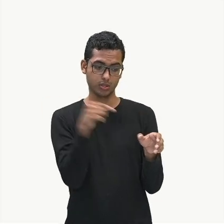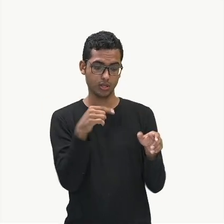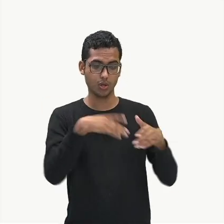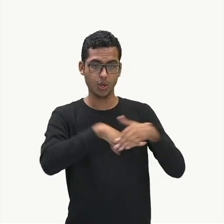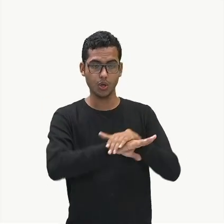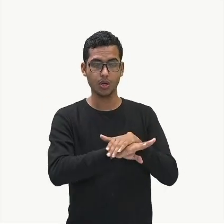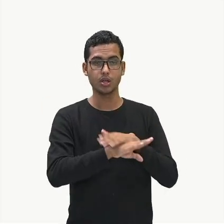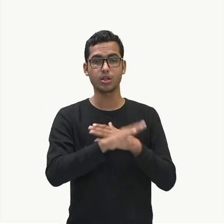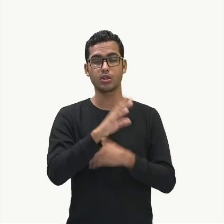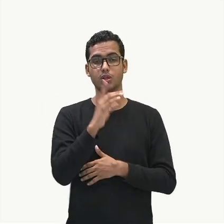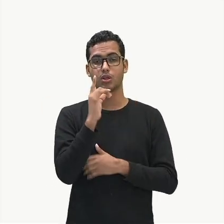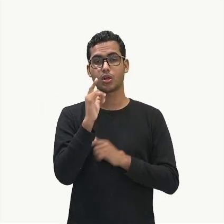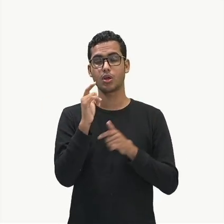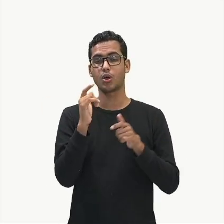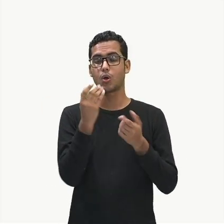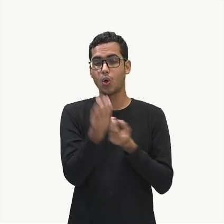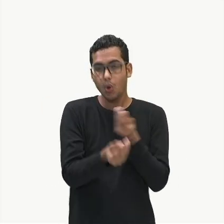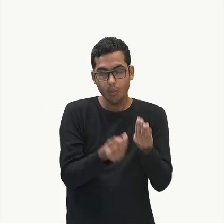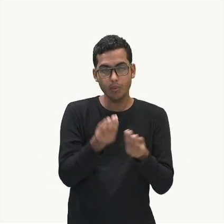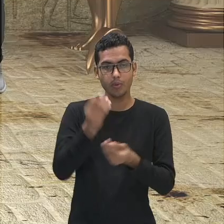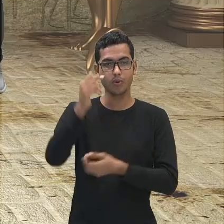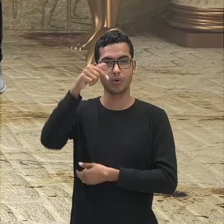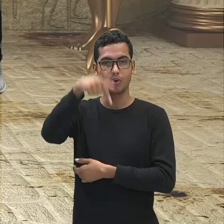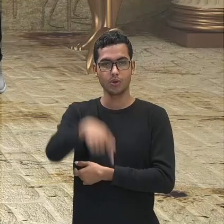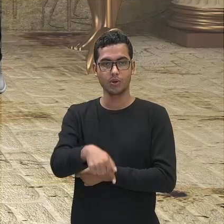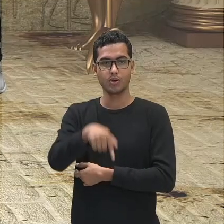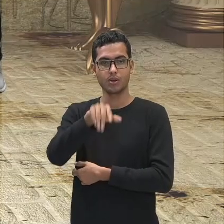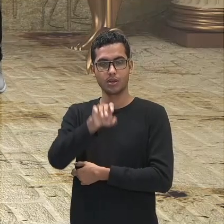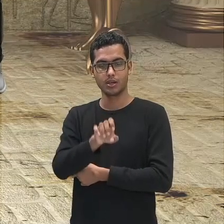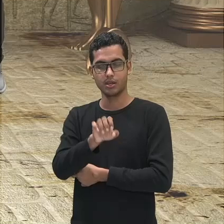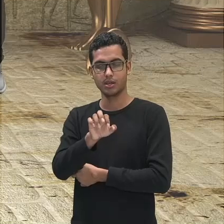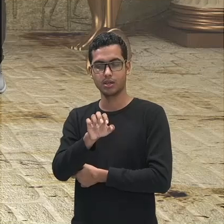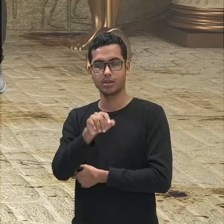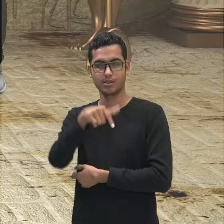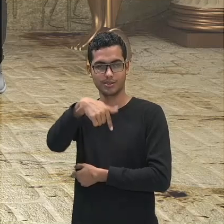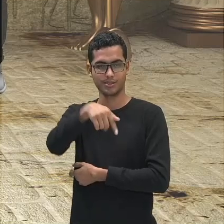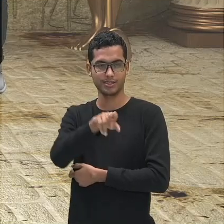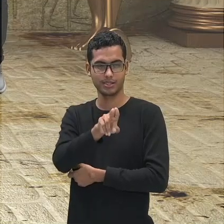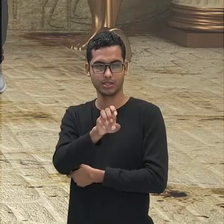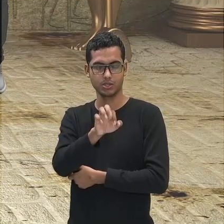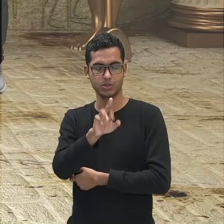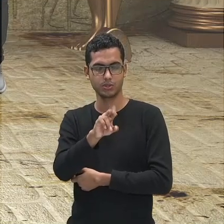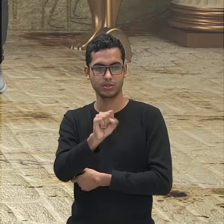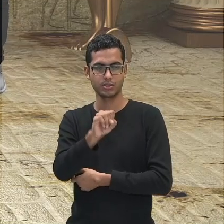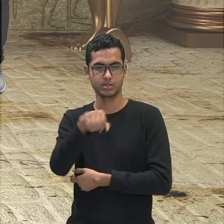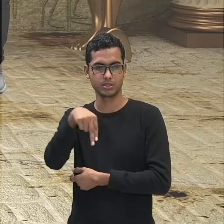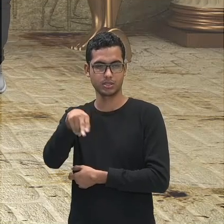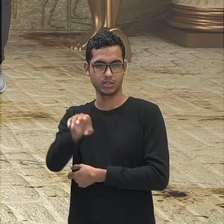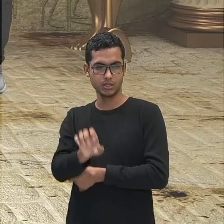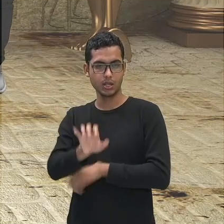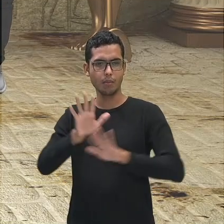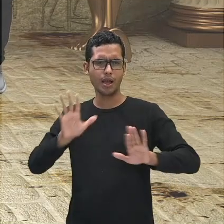aí evita esse contato. Mas ter contato, gente, não é